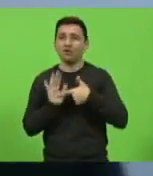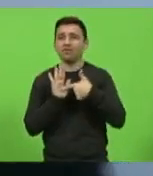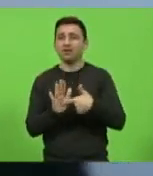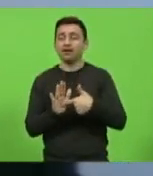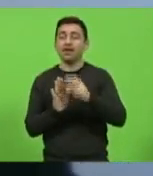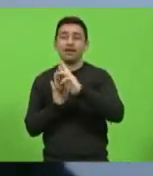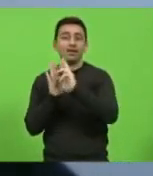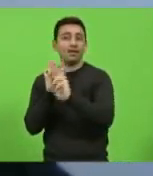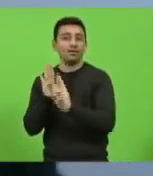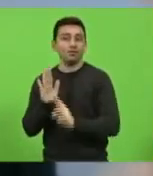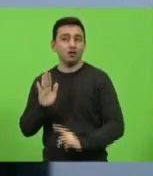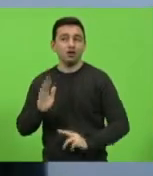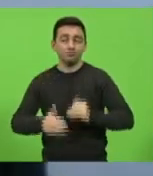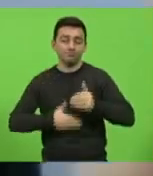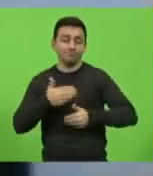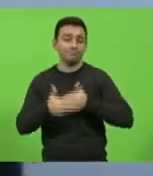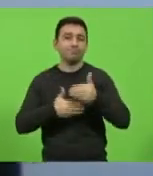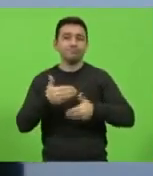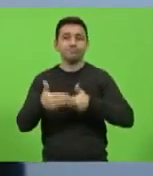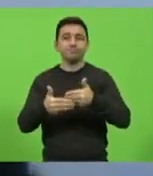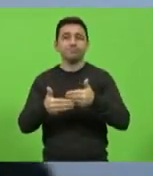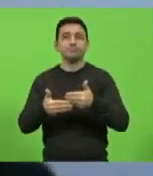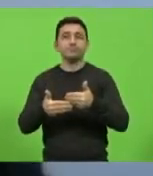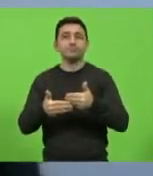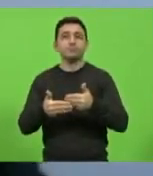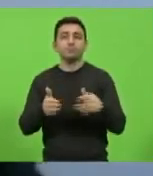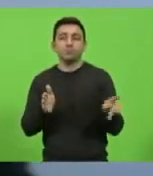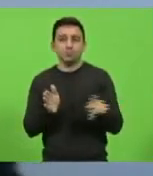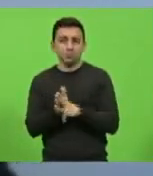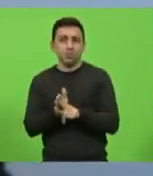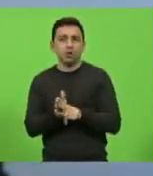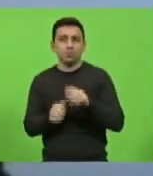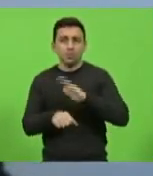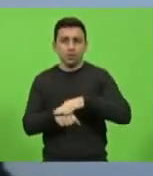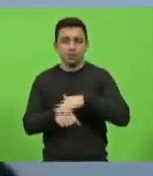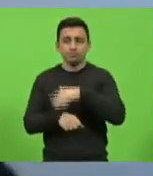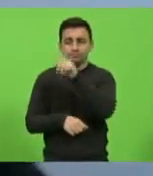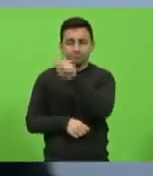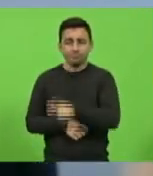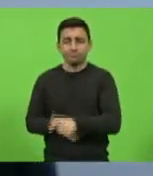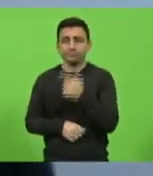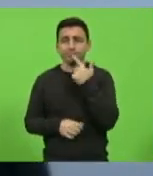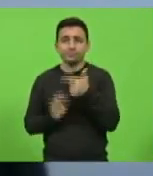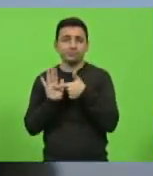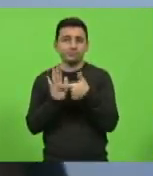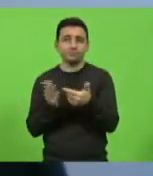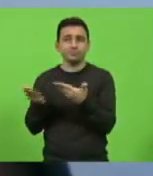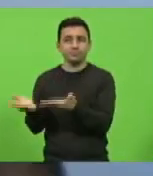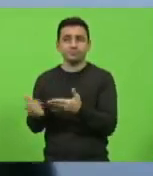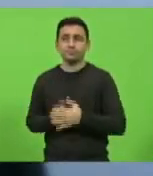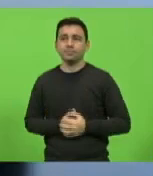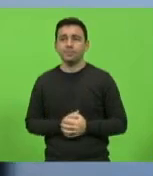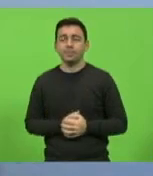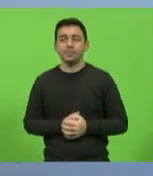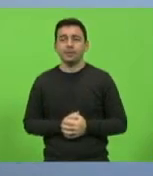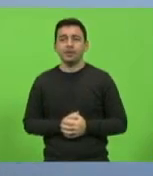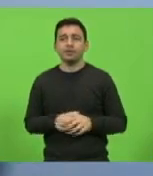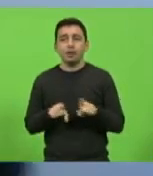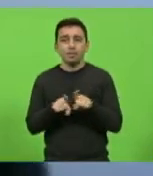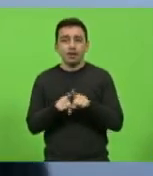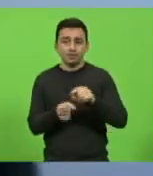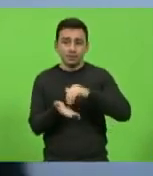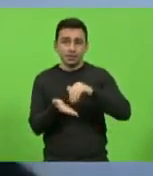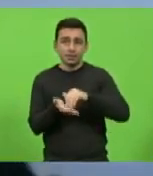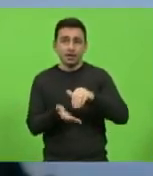relatório de tramitação trazido aos autos pelo próprio denunciado. O conhecimento do próprio secretário,